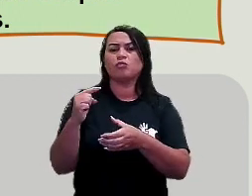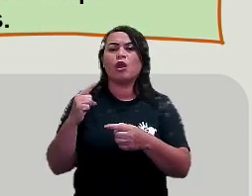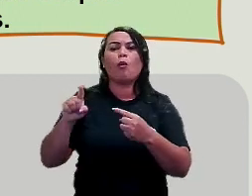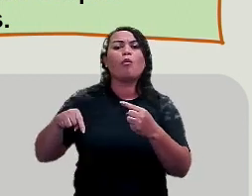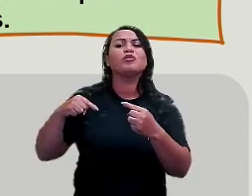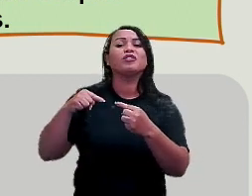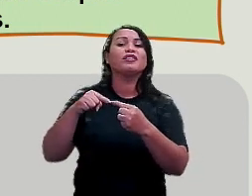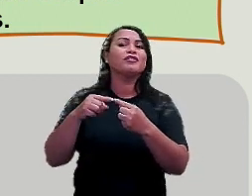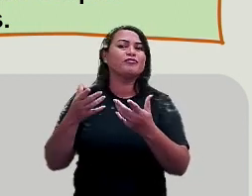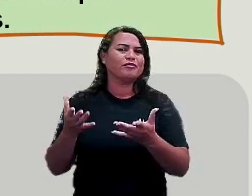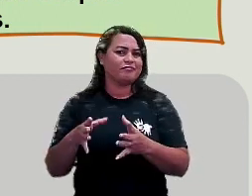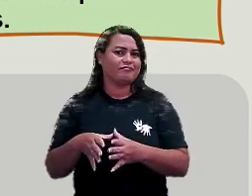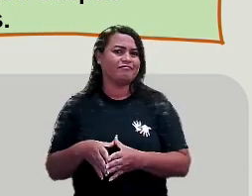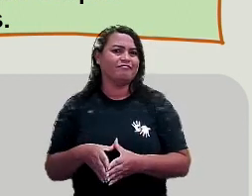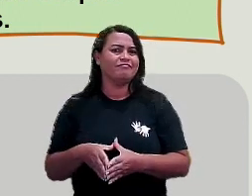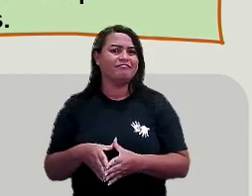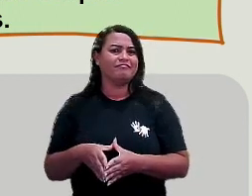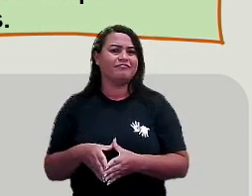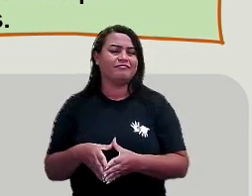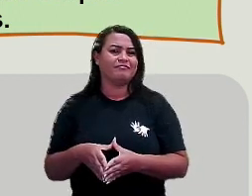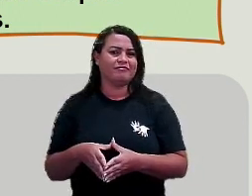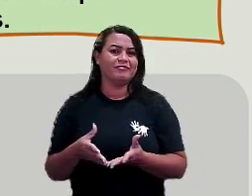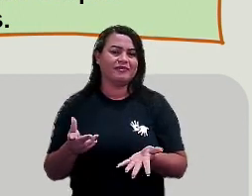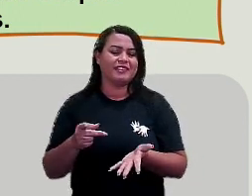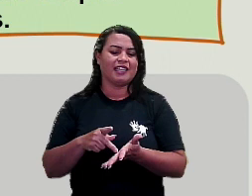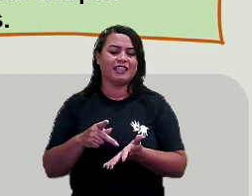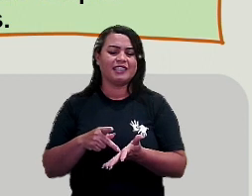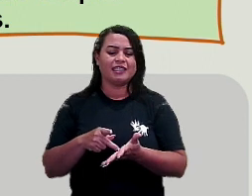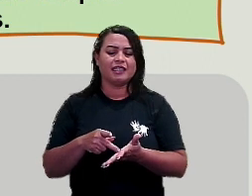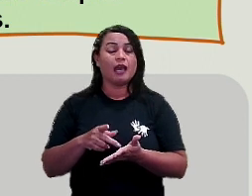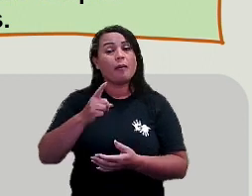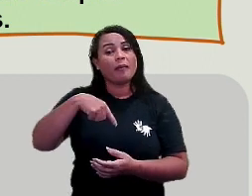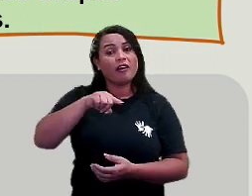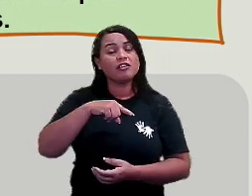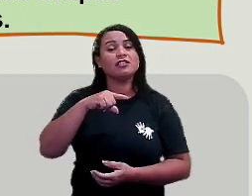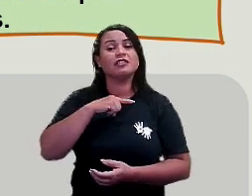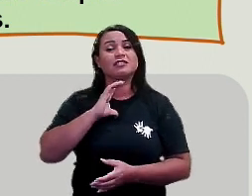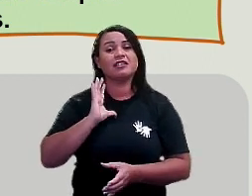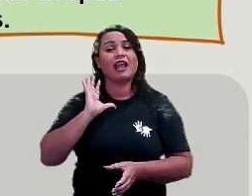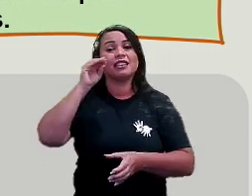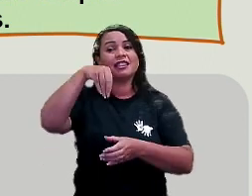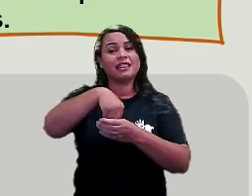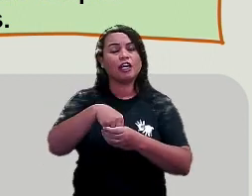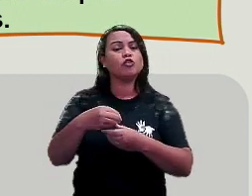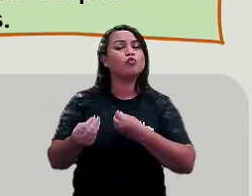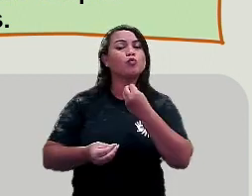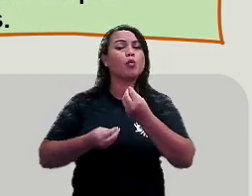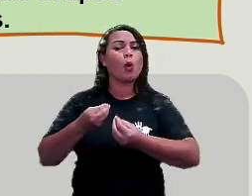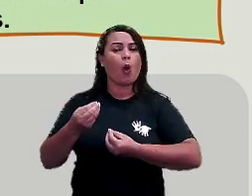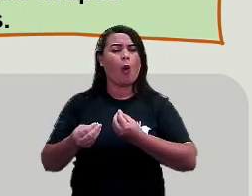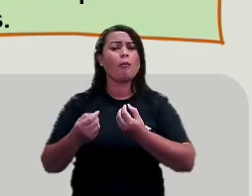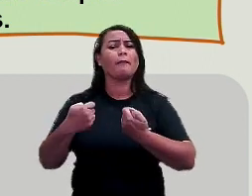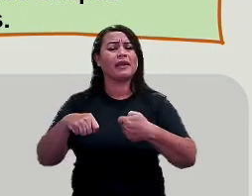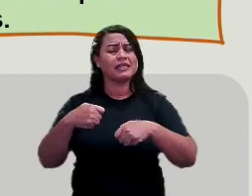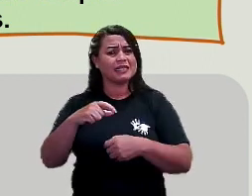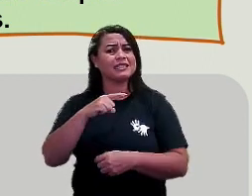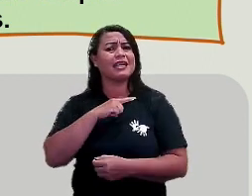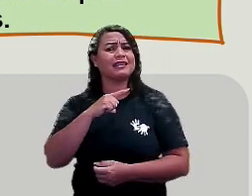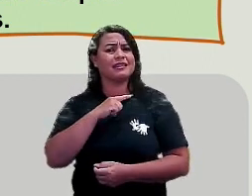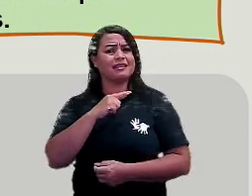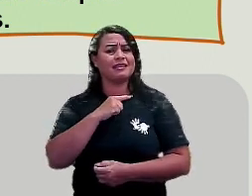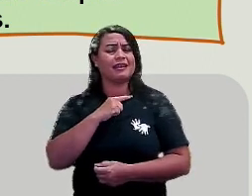comum que aqueles membros? Não é? Para você fazer parte, vocês precisam ter objetivos em